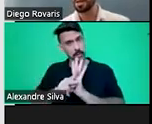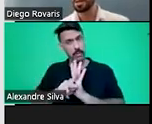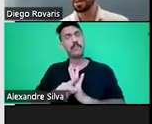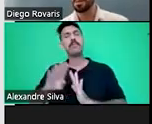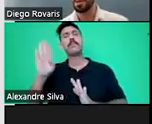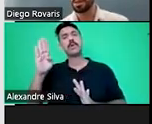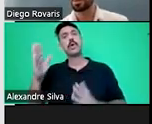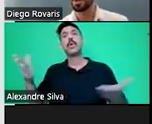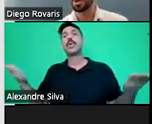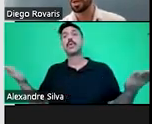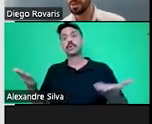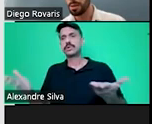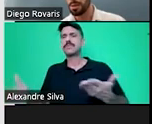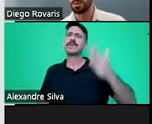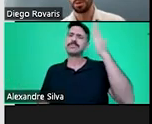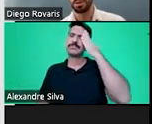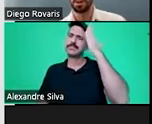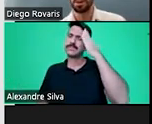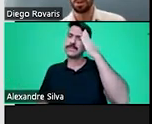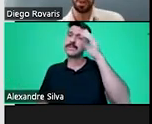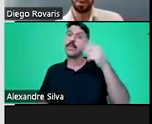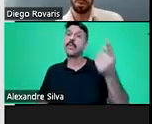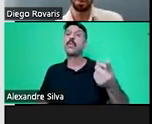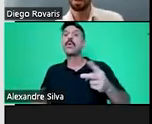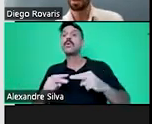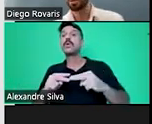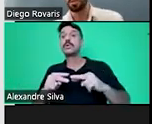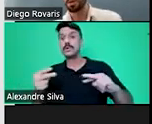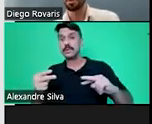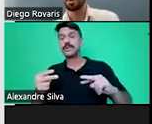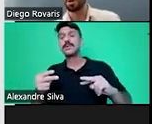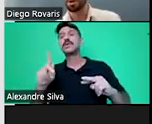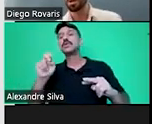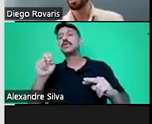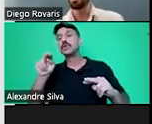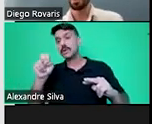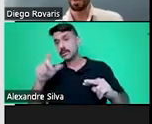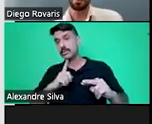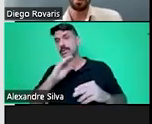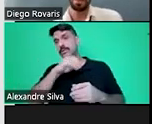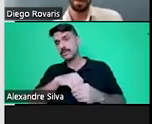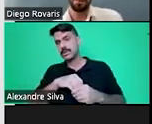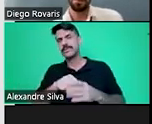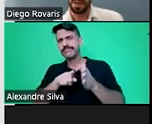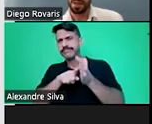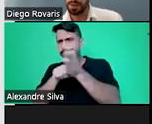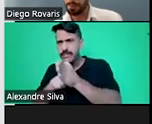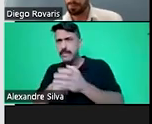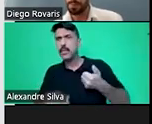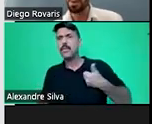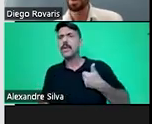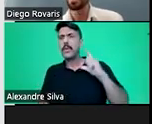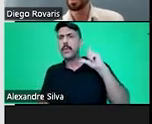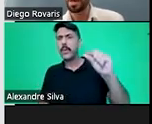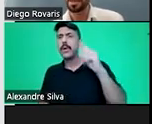a gente consegue saber quais são os genes que modulam esse fenótipo e calcula na nossa amostra um score poligênico que